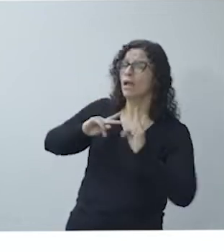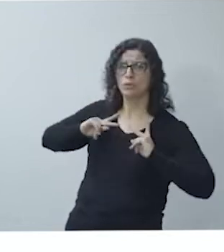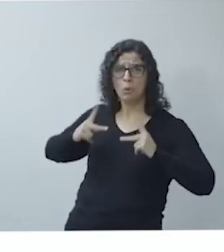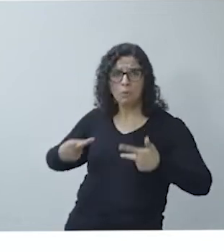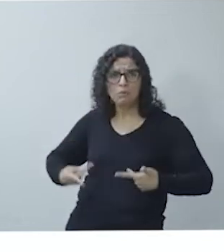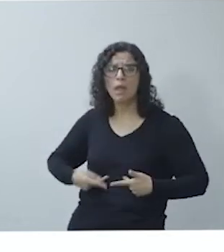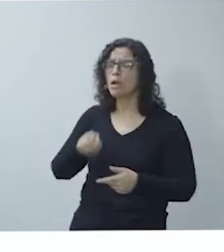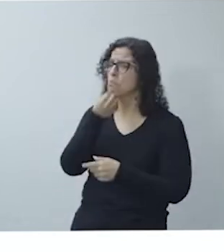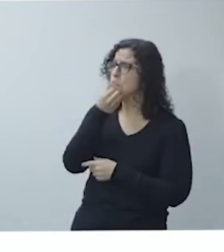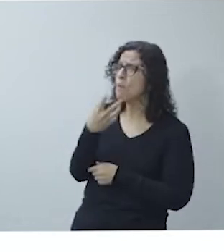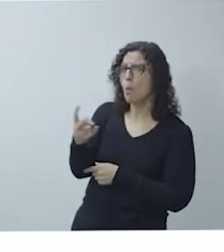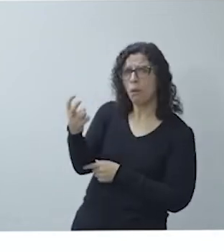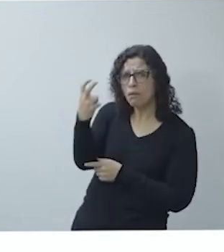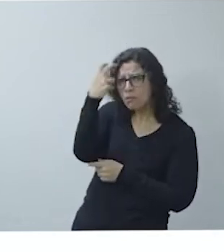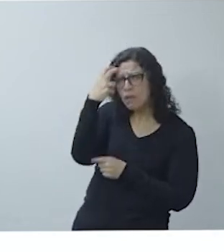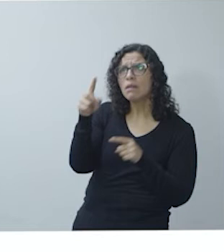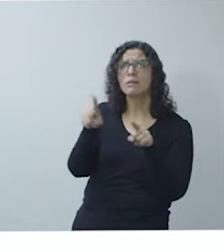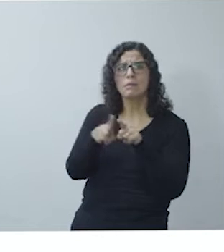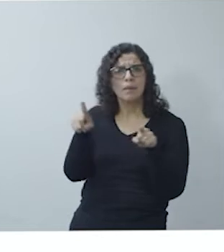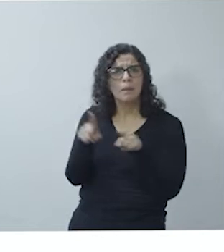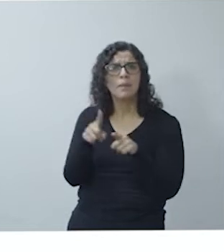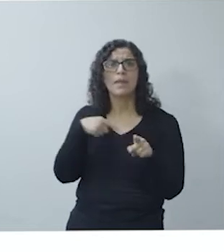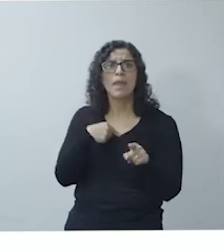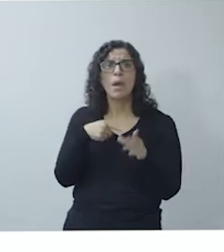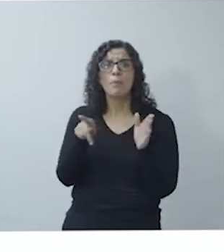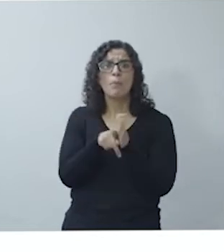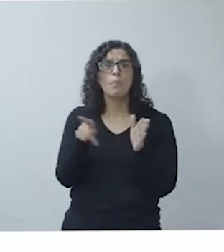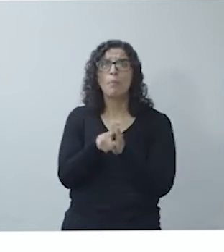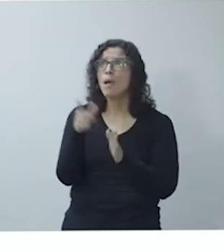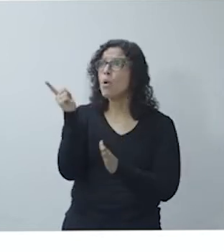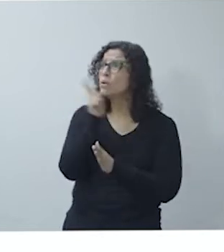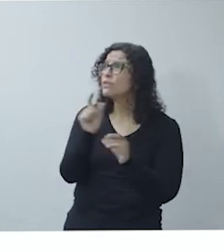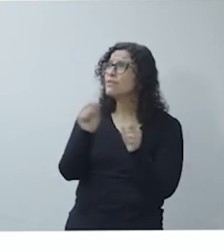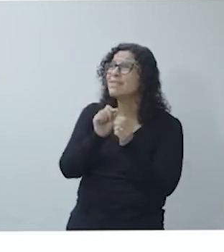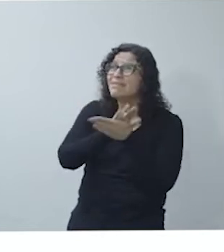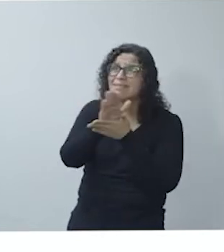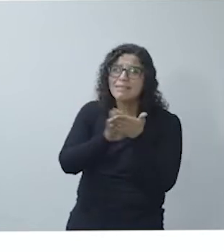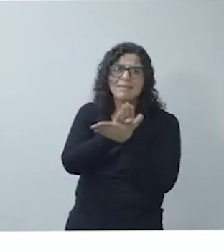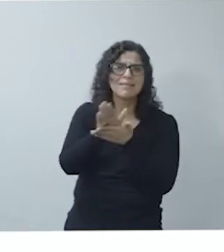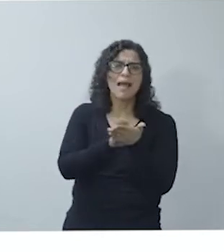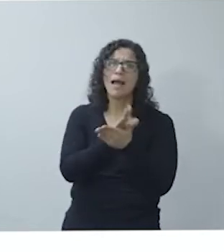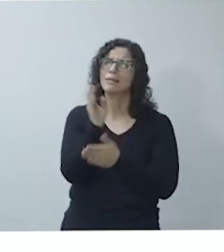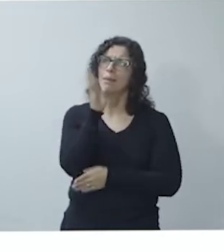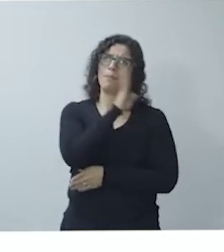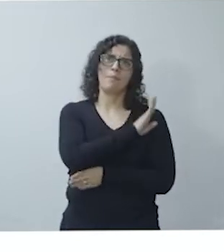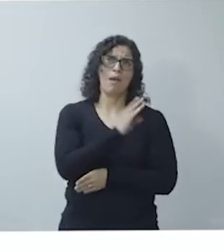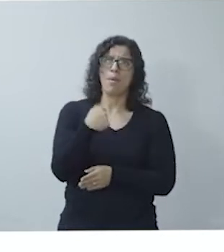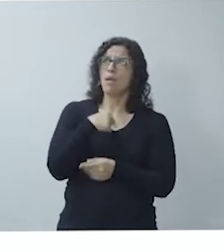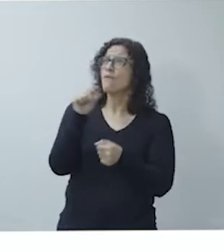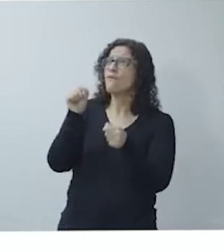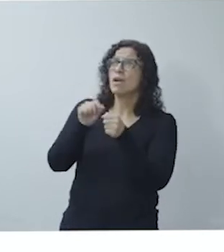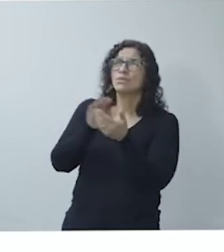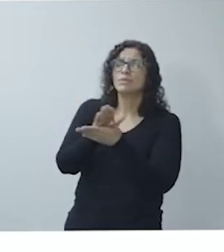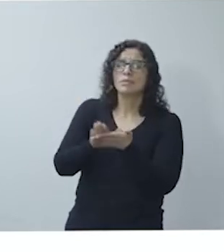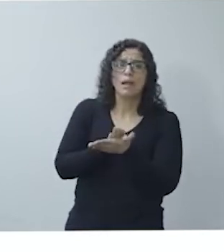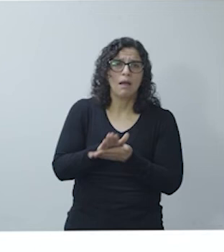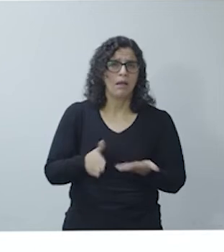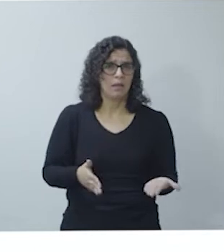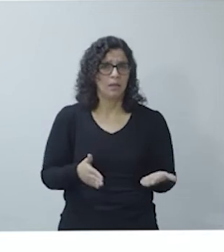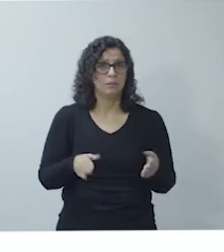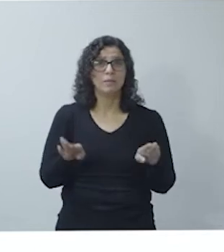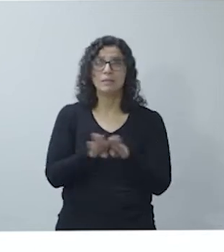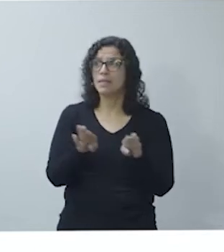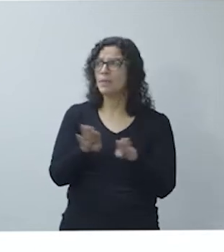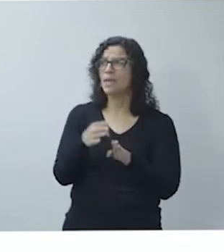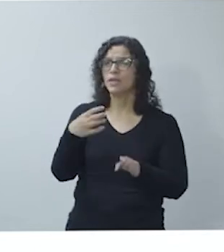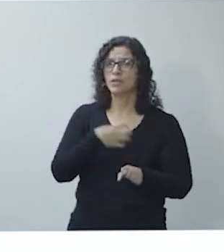bom, inteligente, incapaz de fazer mal. É da tua